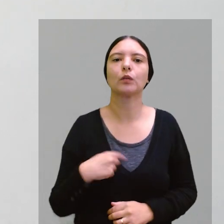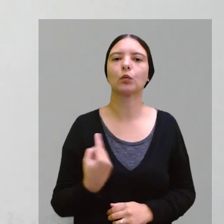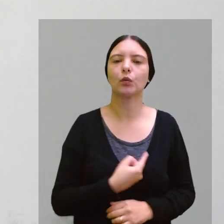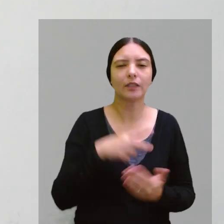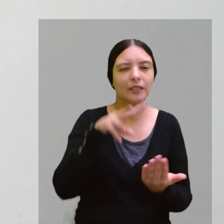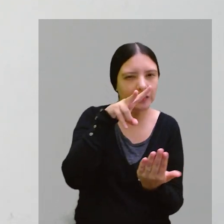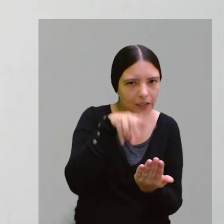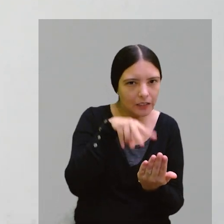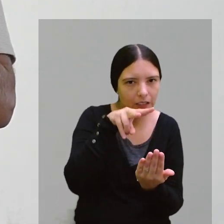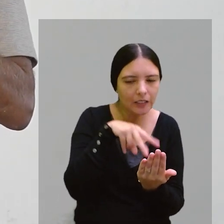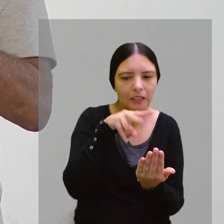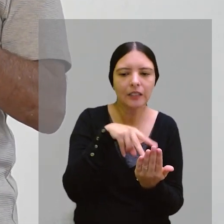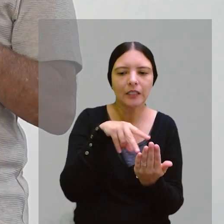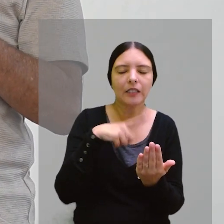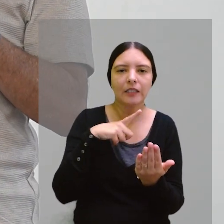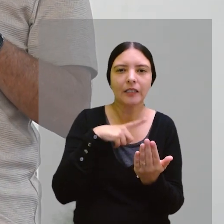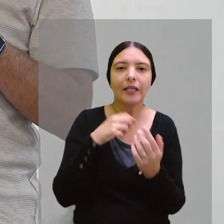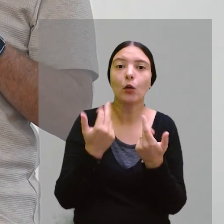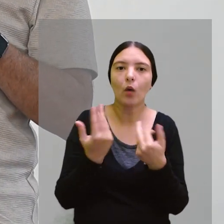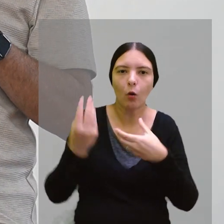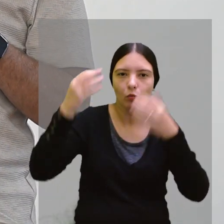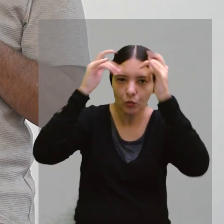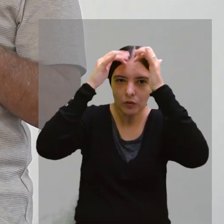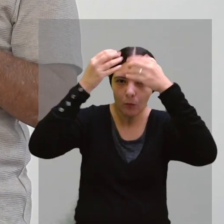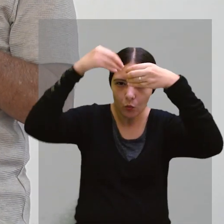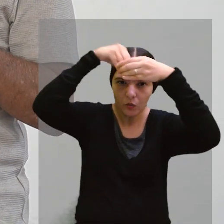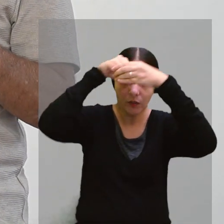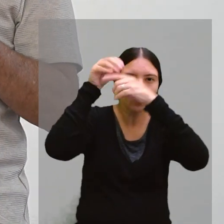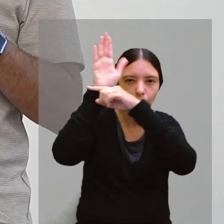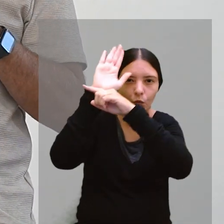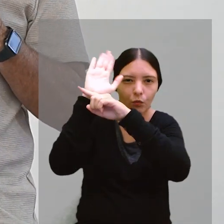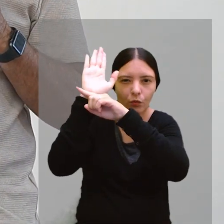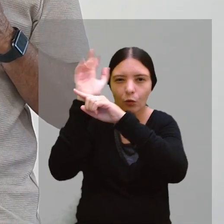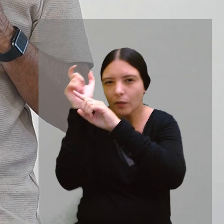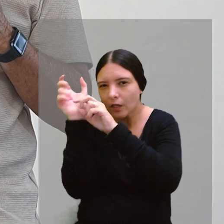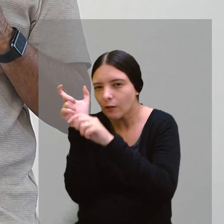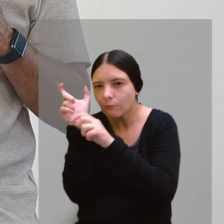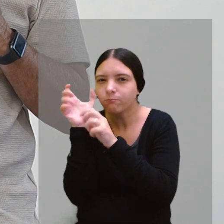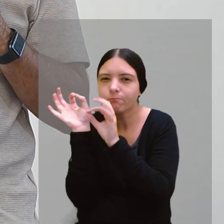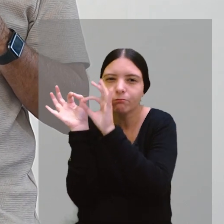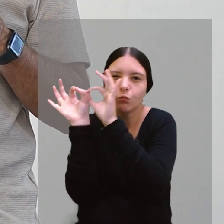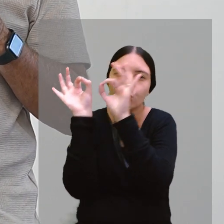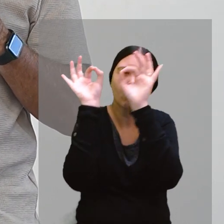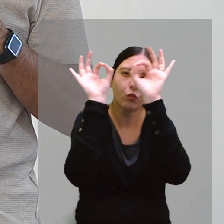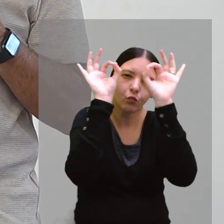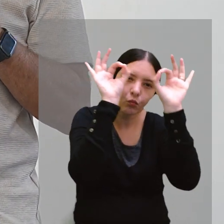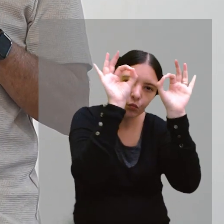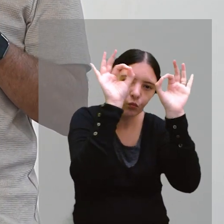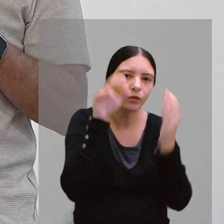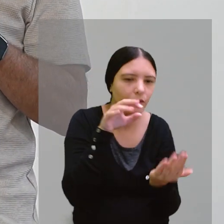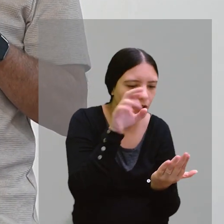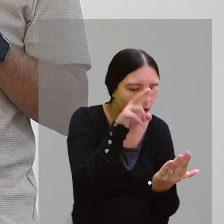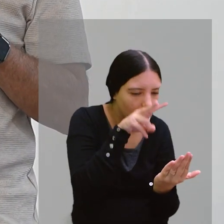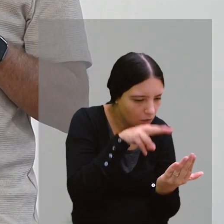está lendo, a gente cria um filme dentro do cérebro que a gente assiste esse filme na mesma hora que a gente